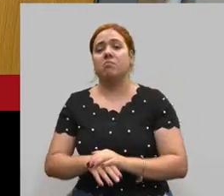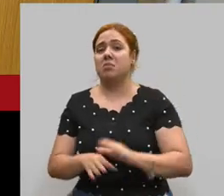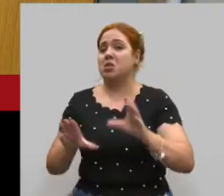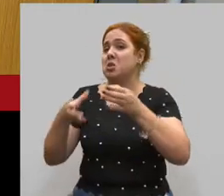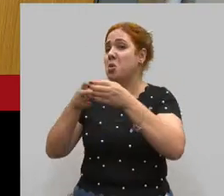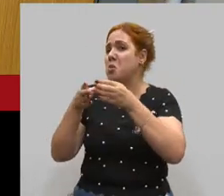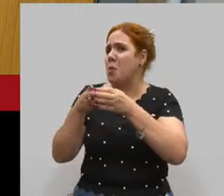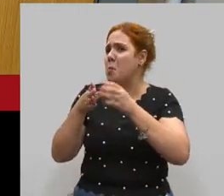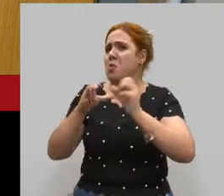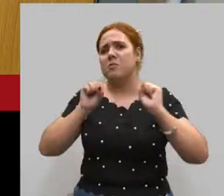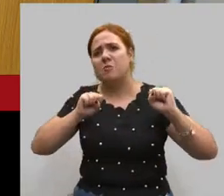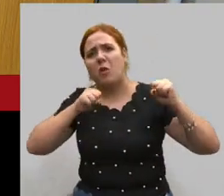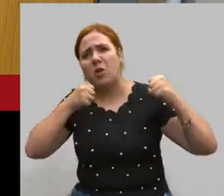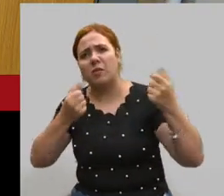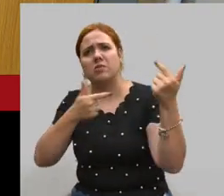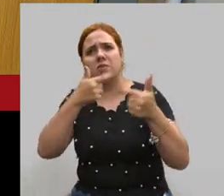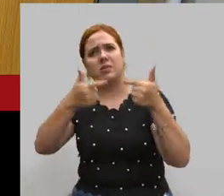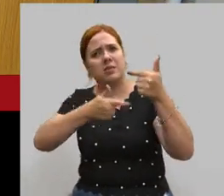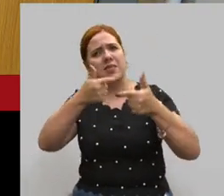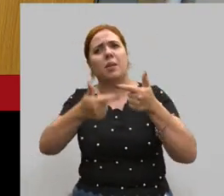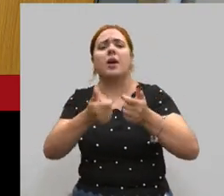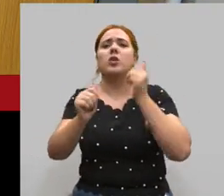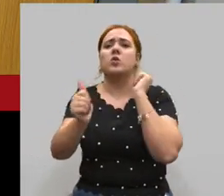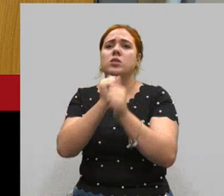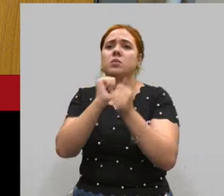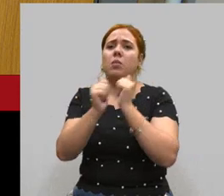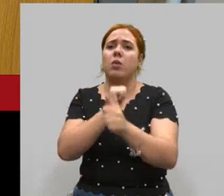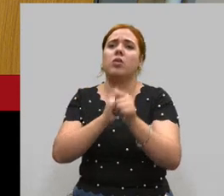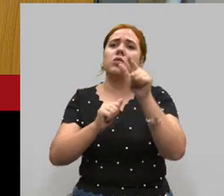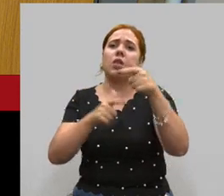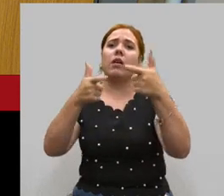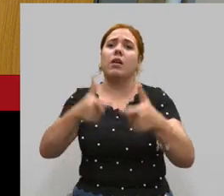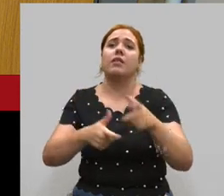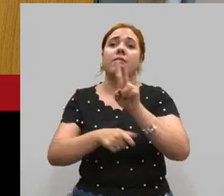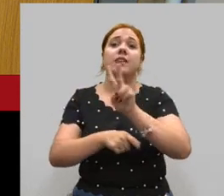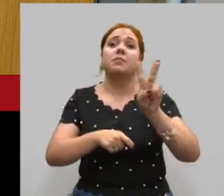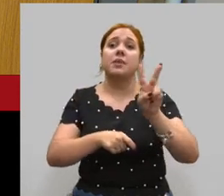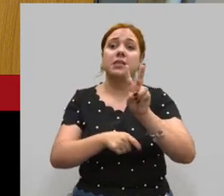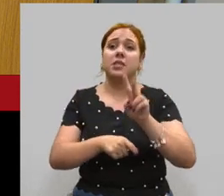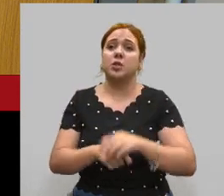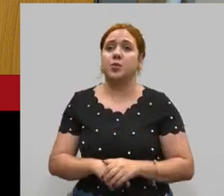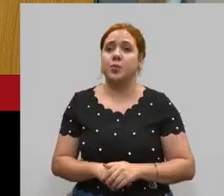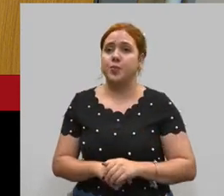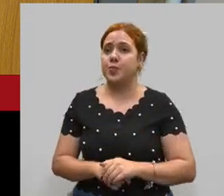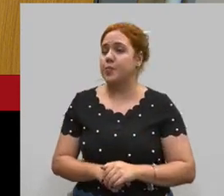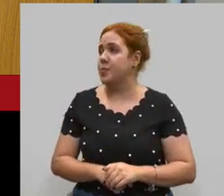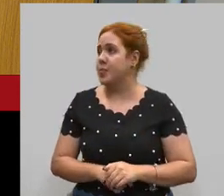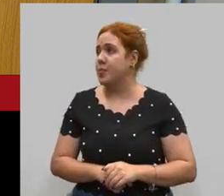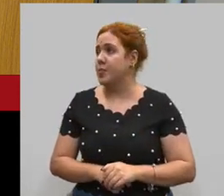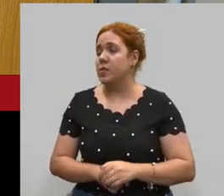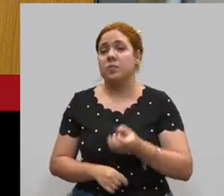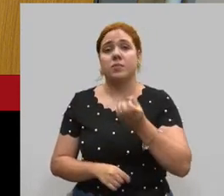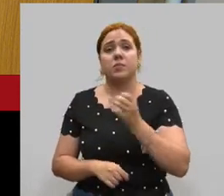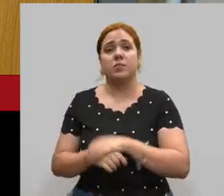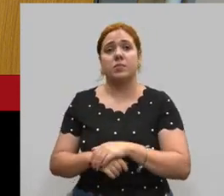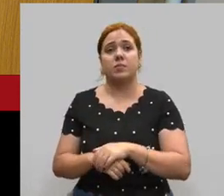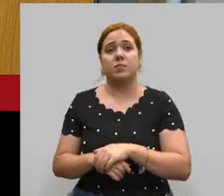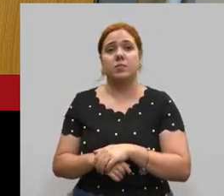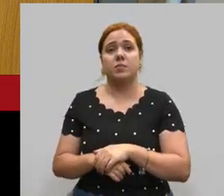esporte Vespasiano diferença nesse ano fez a diferença Dr Maurício porque